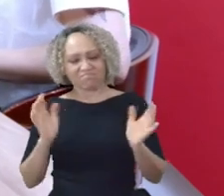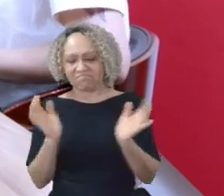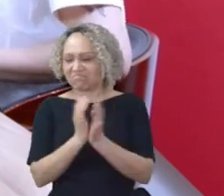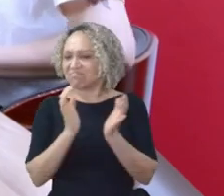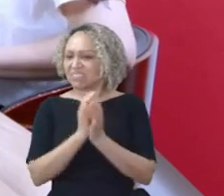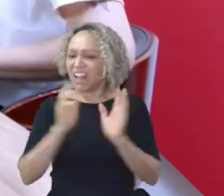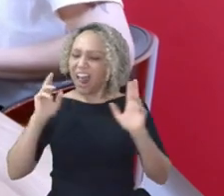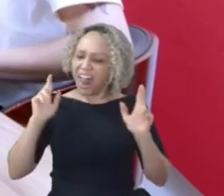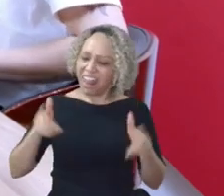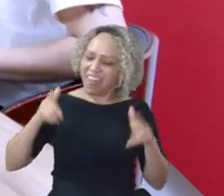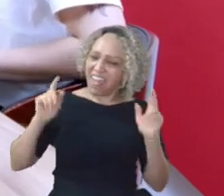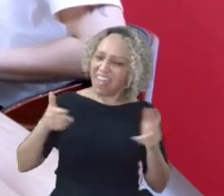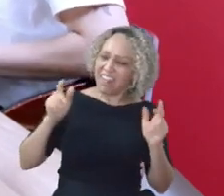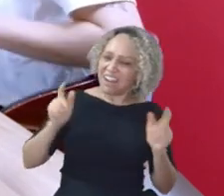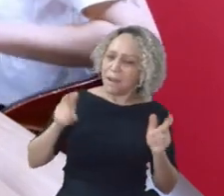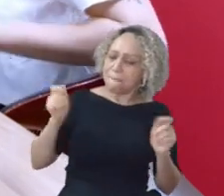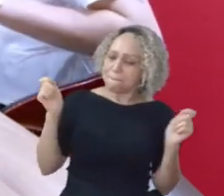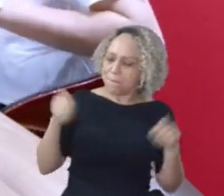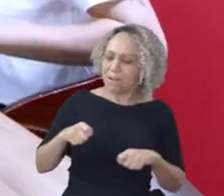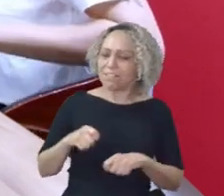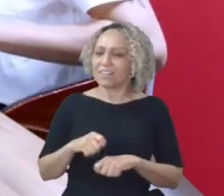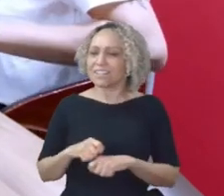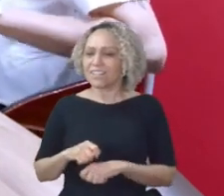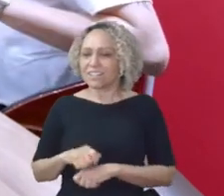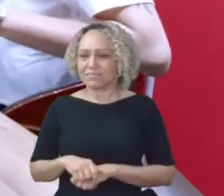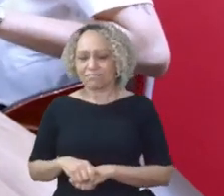enviar áudio. E o número é o seguinte,